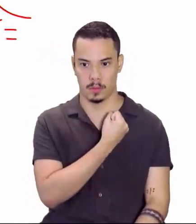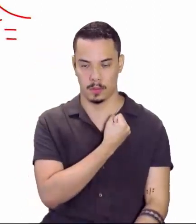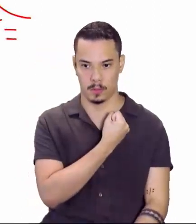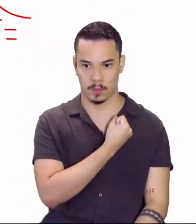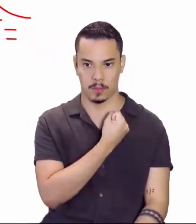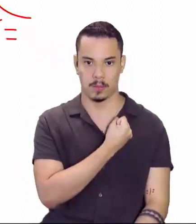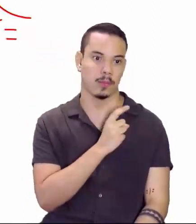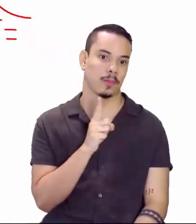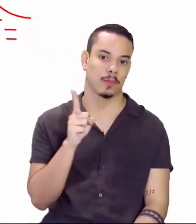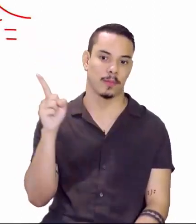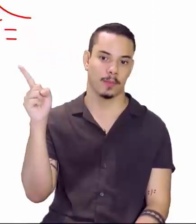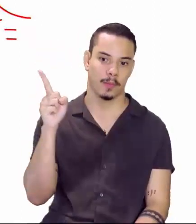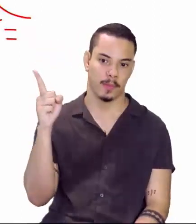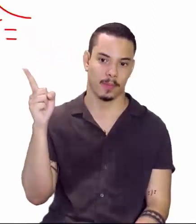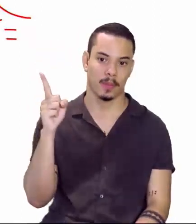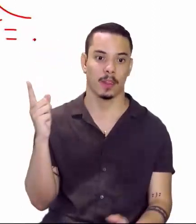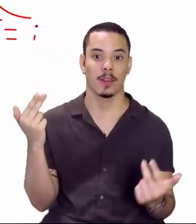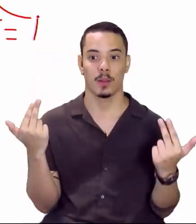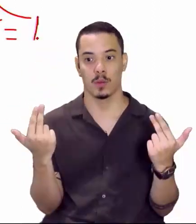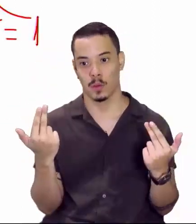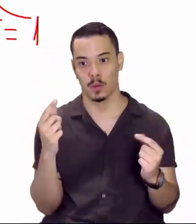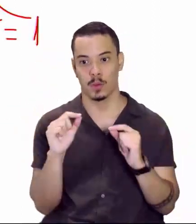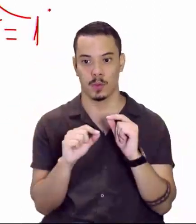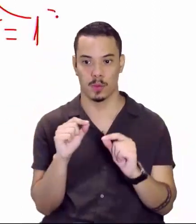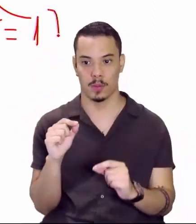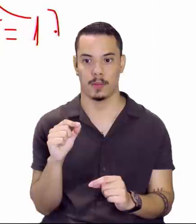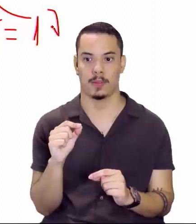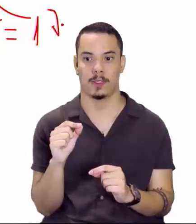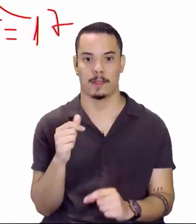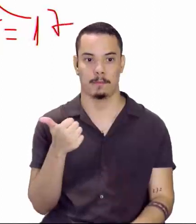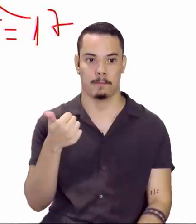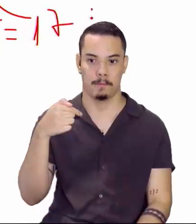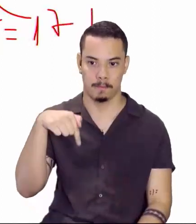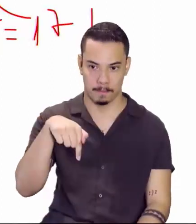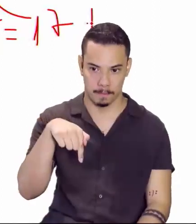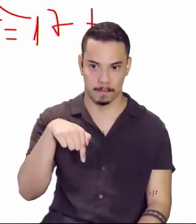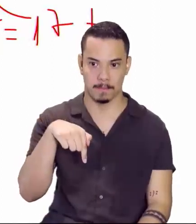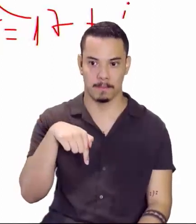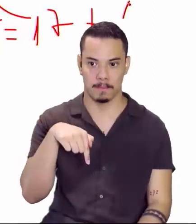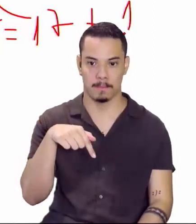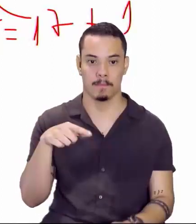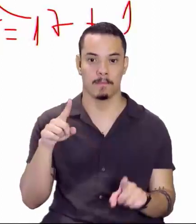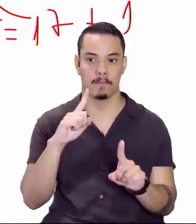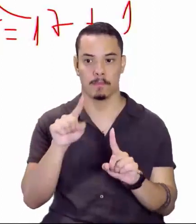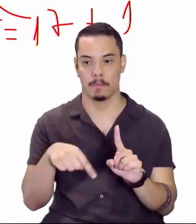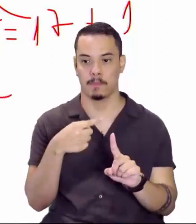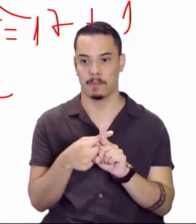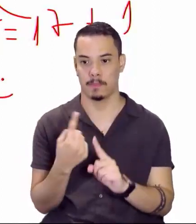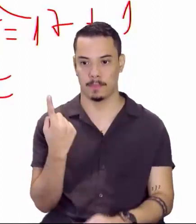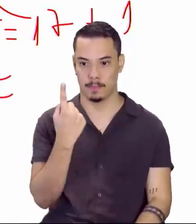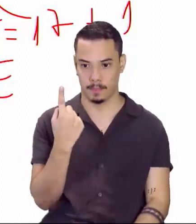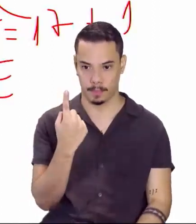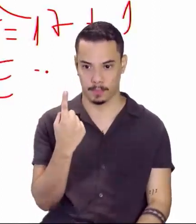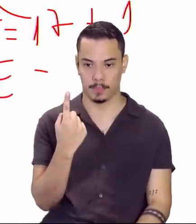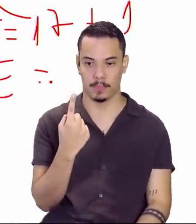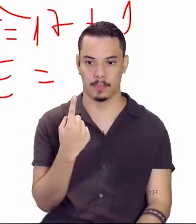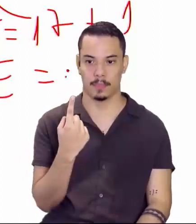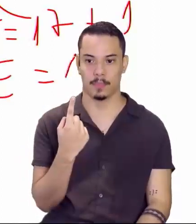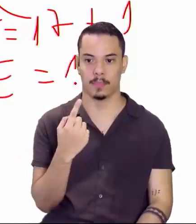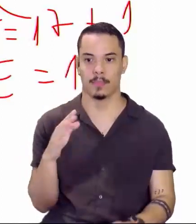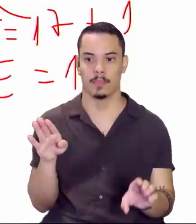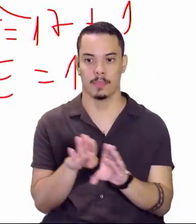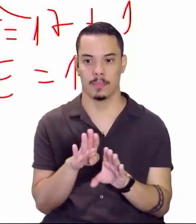átomo X será igual ao número de prótons, que é 17, mais 1, ou seja, o número de